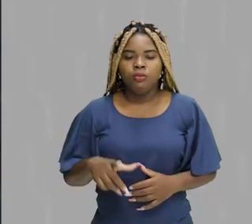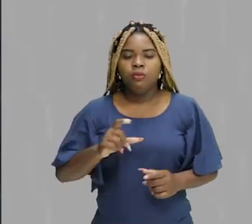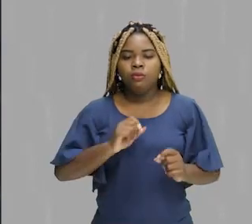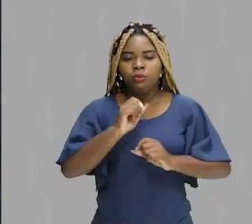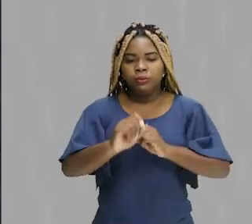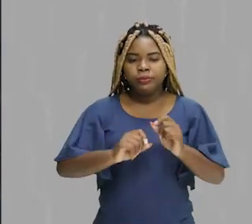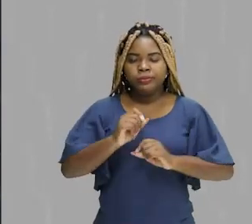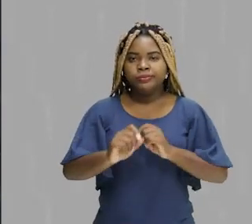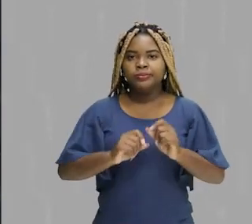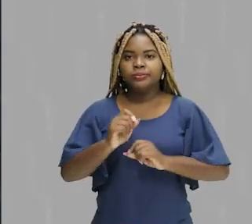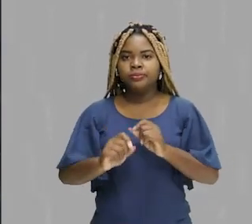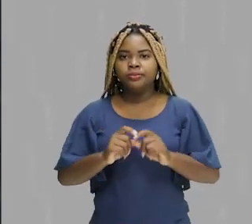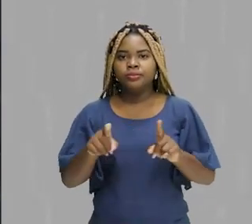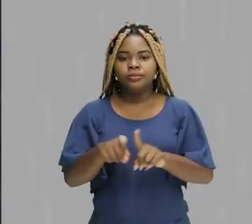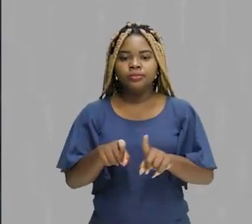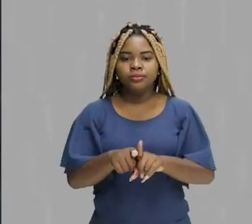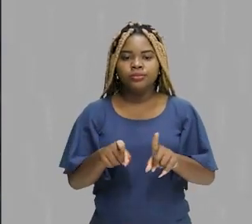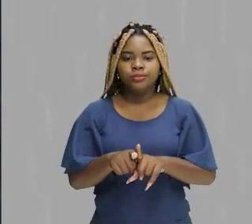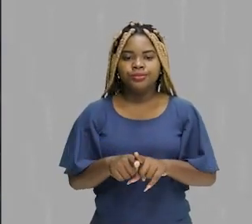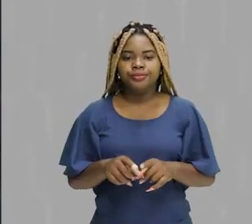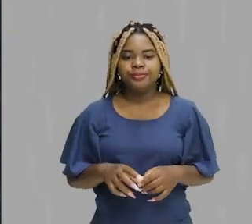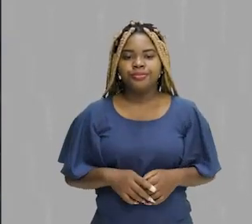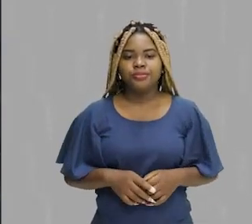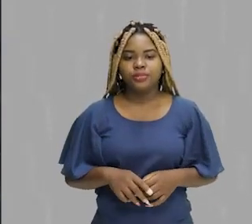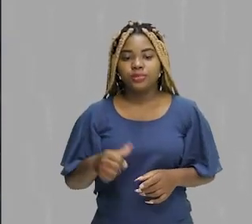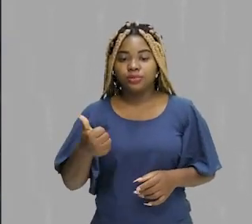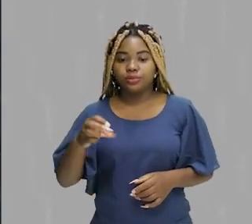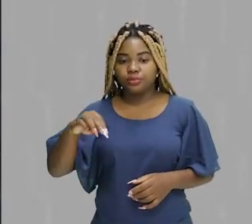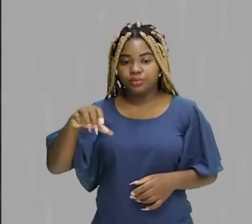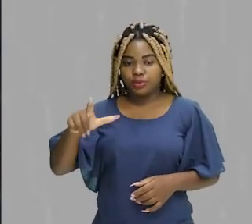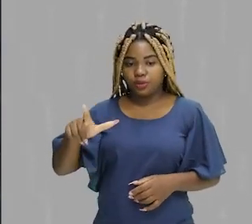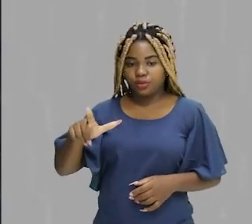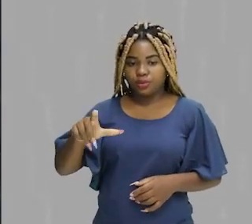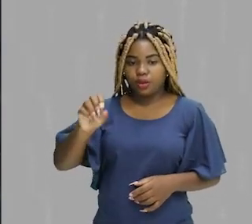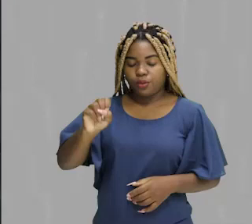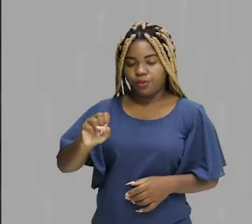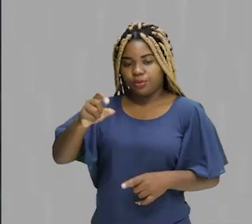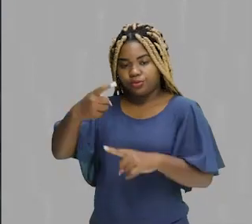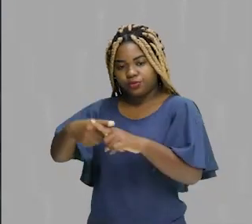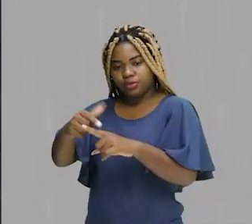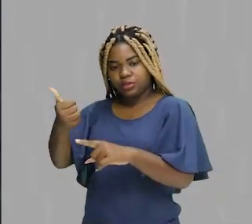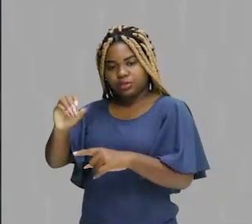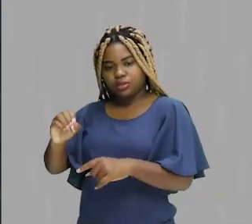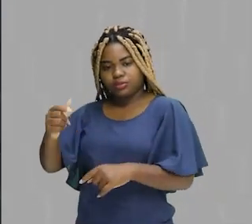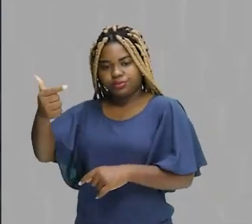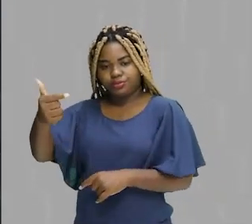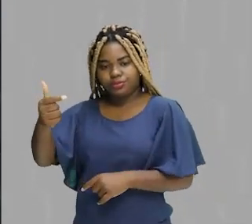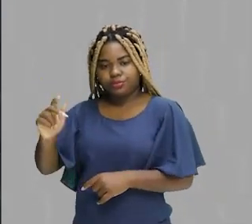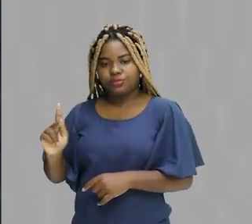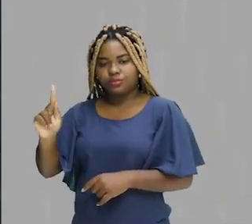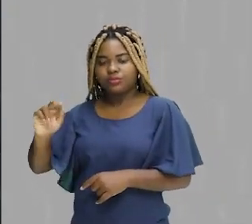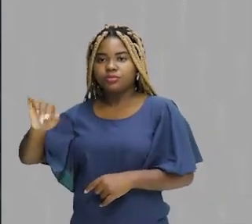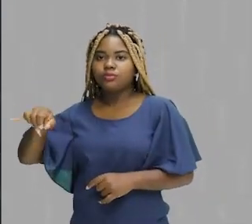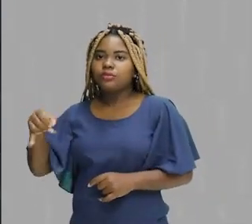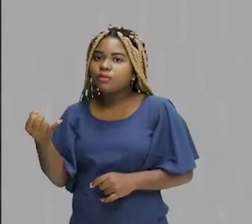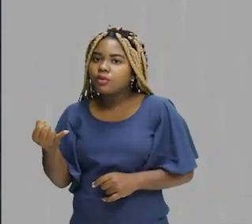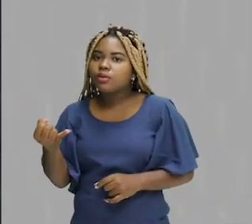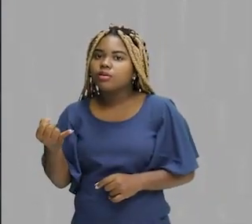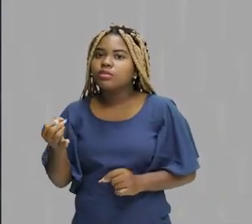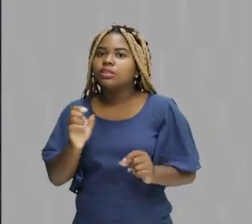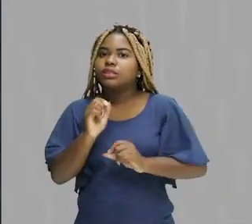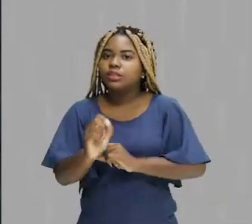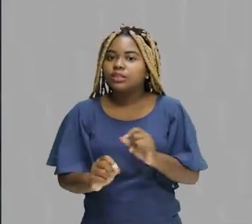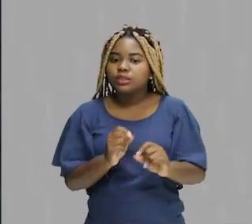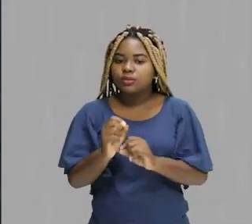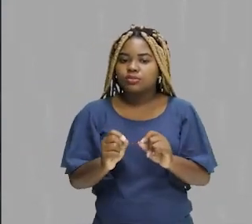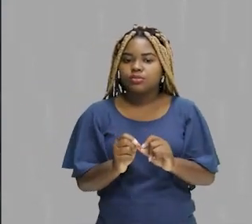mol é 8 vezes 10 elevado ao quadrado. X mol vai equivaler àquele potencial